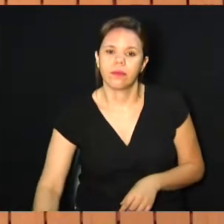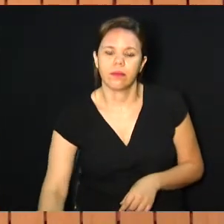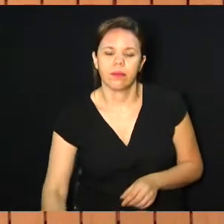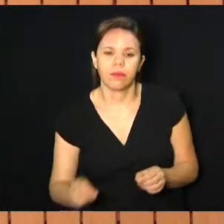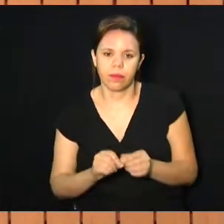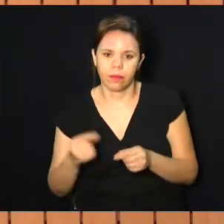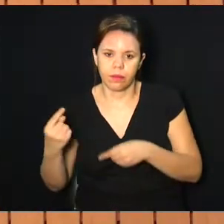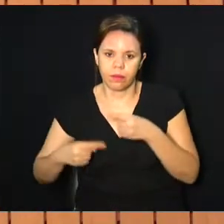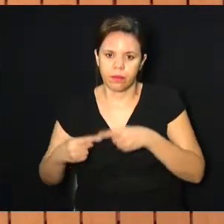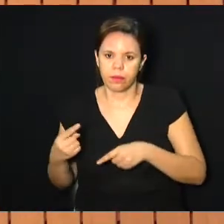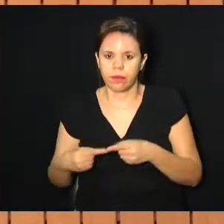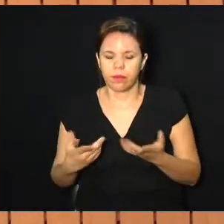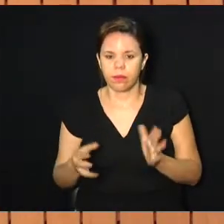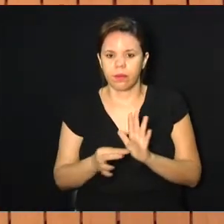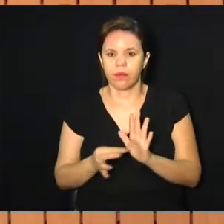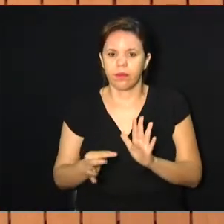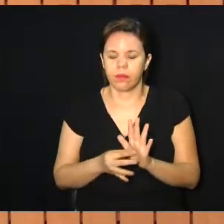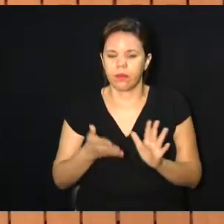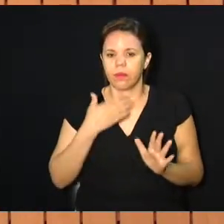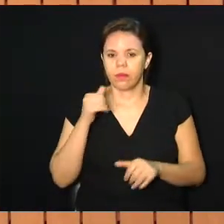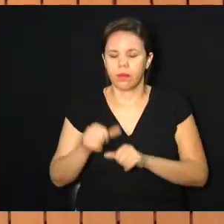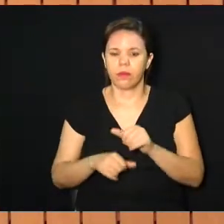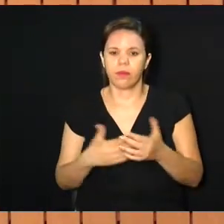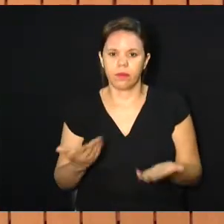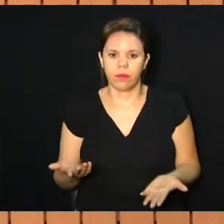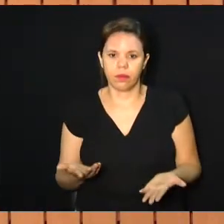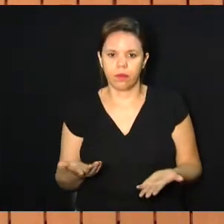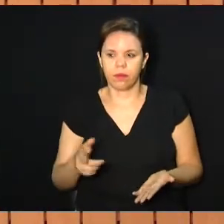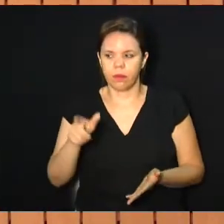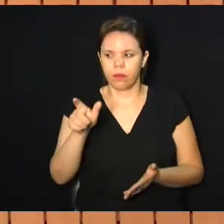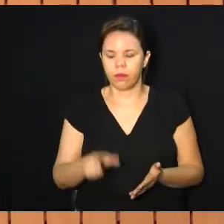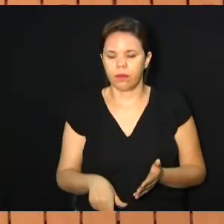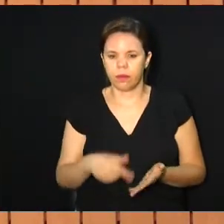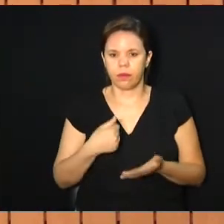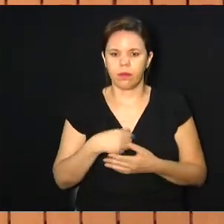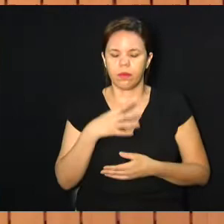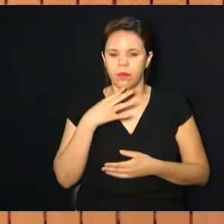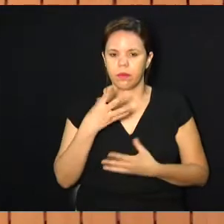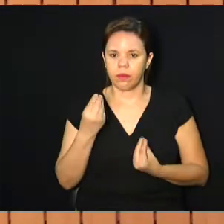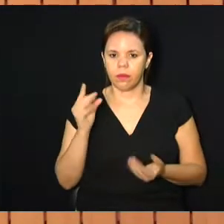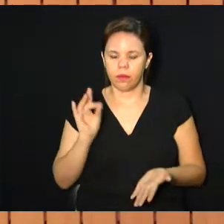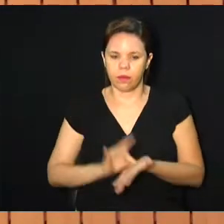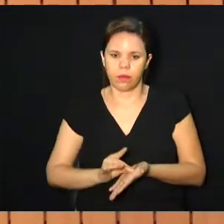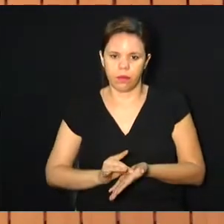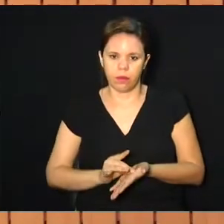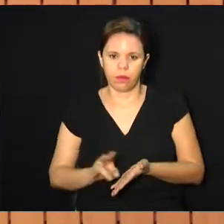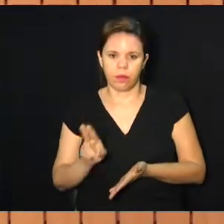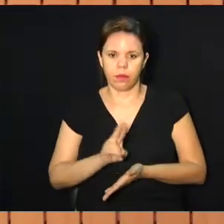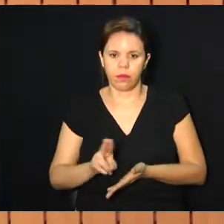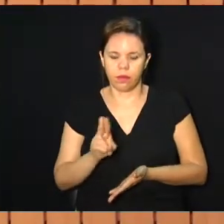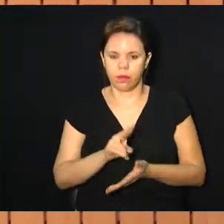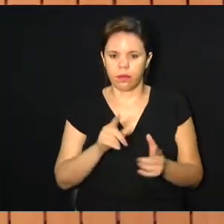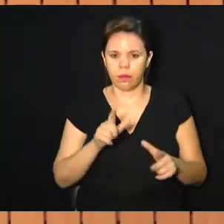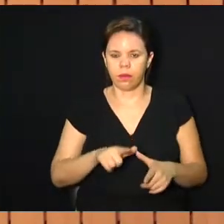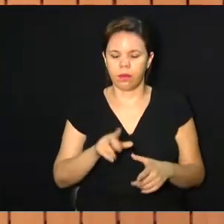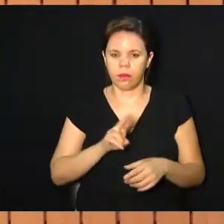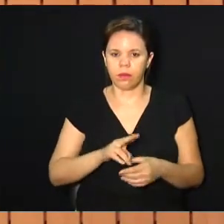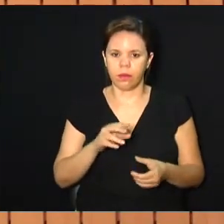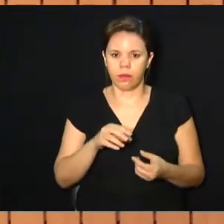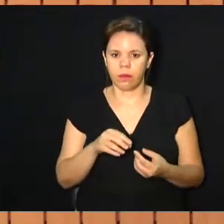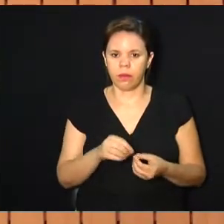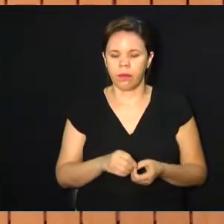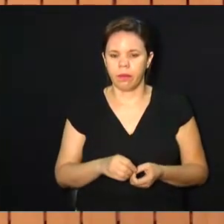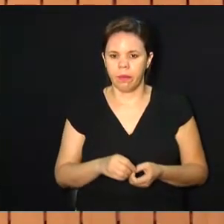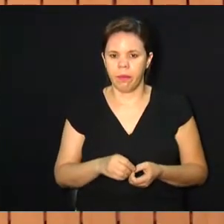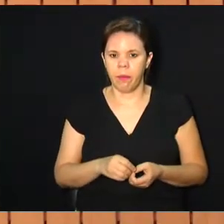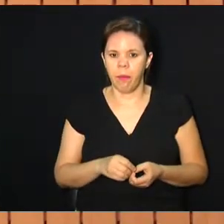população entenda, opine e melhore também as mudanças, né? Porque o usuário, ele conhece muito a realidade da linha que ele usa, do ponto que ele usa, onde que é melhor baldear,